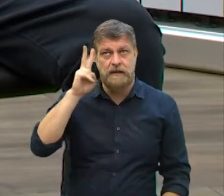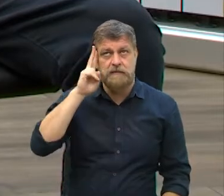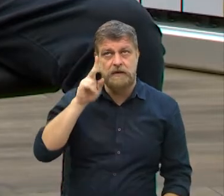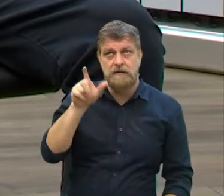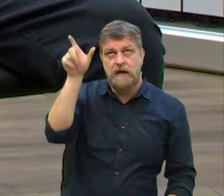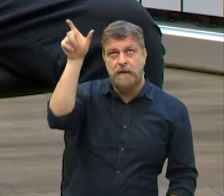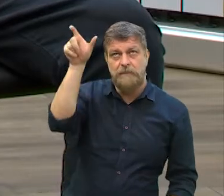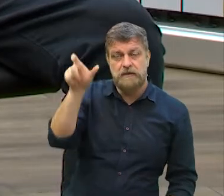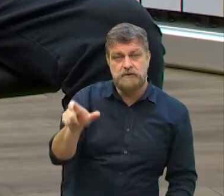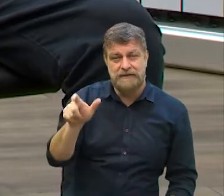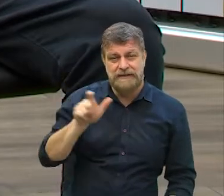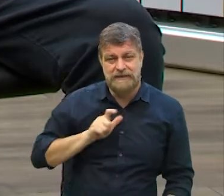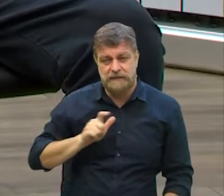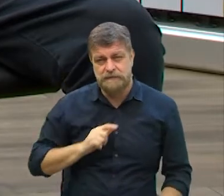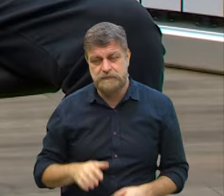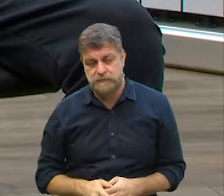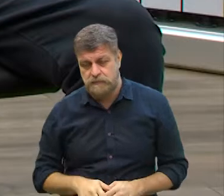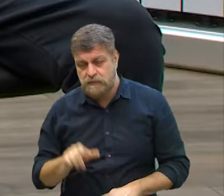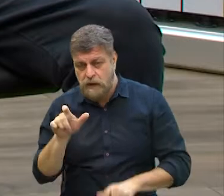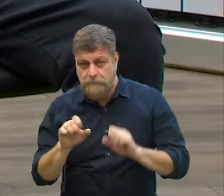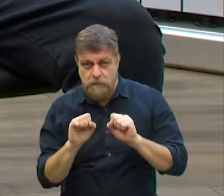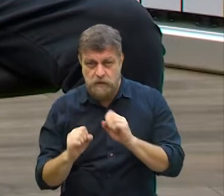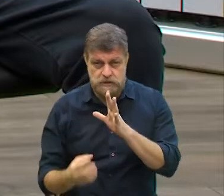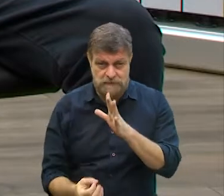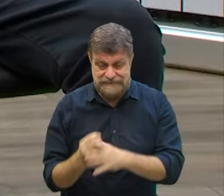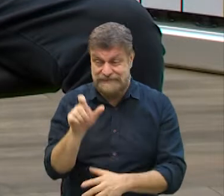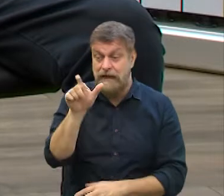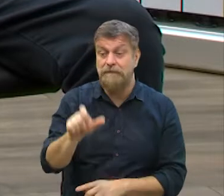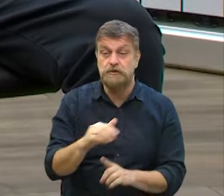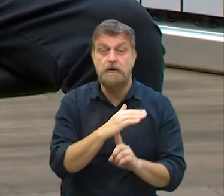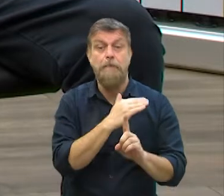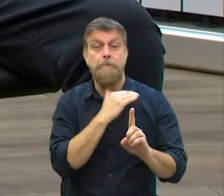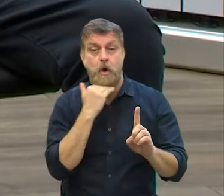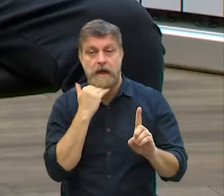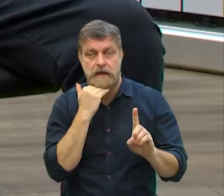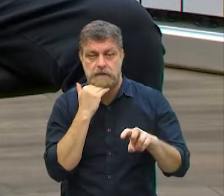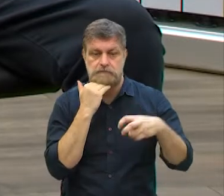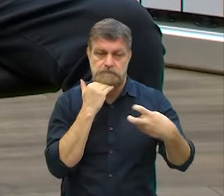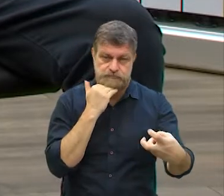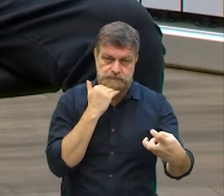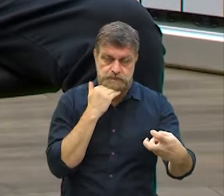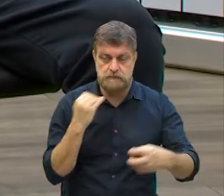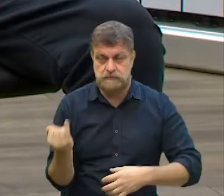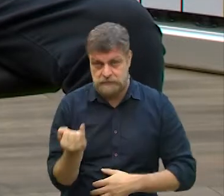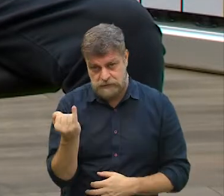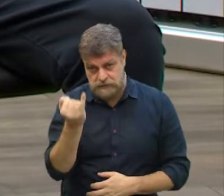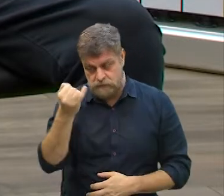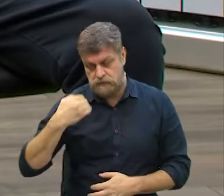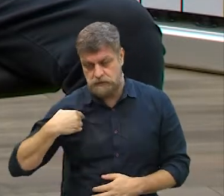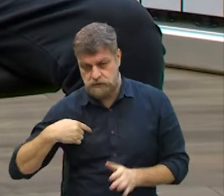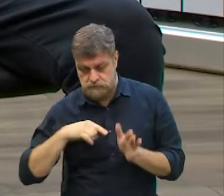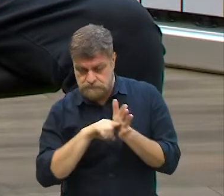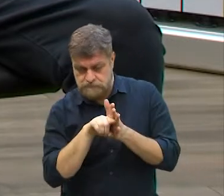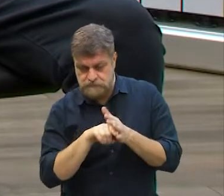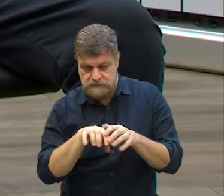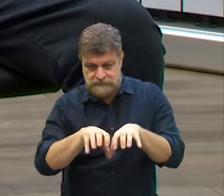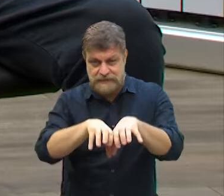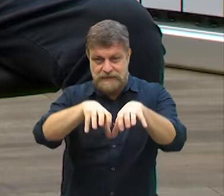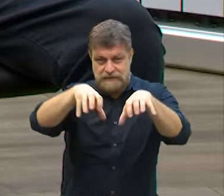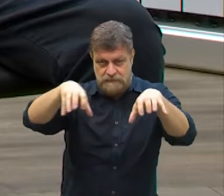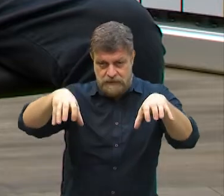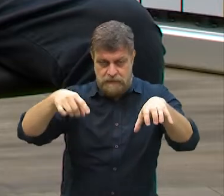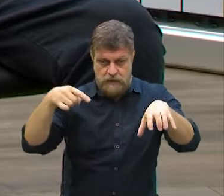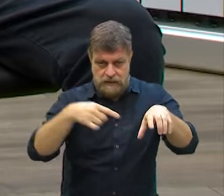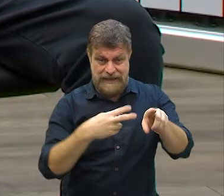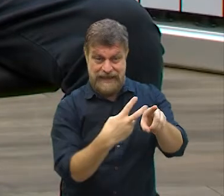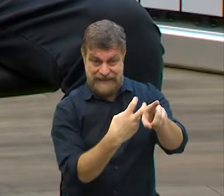mais, aqueles quadros que podem levar o paciente a óbito, é importante que a gente faça essa